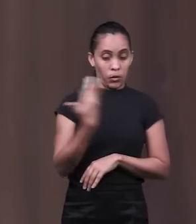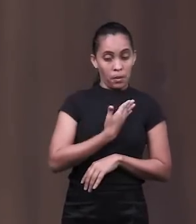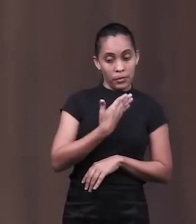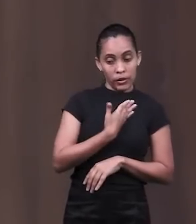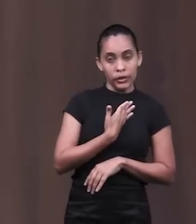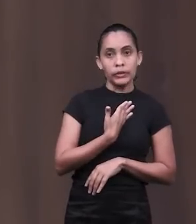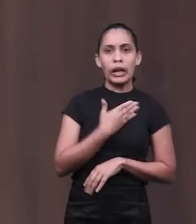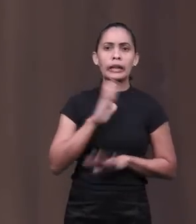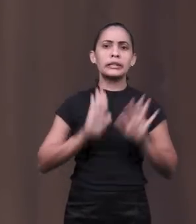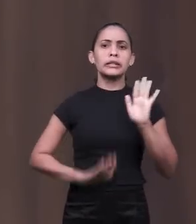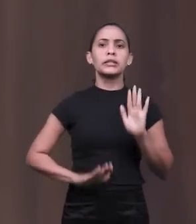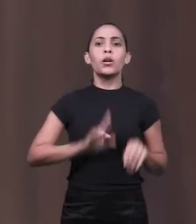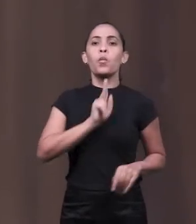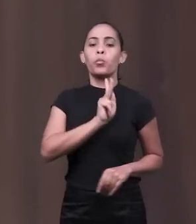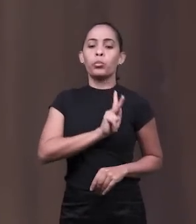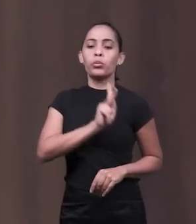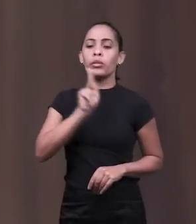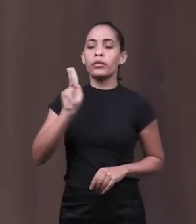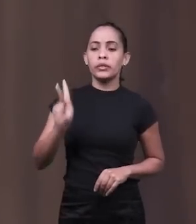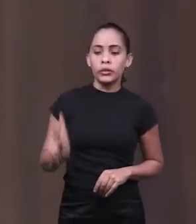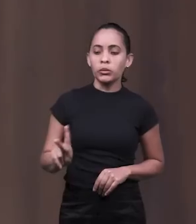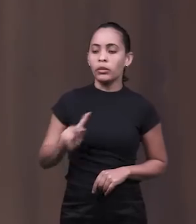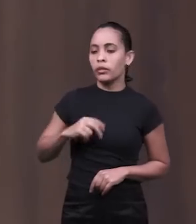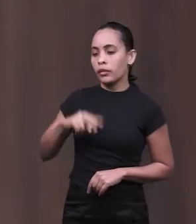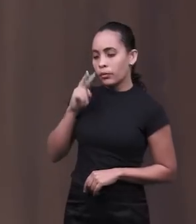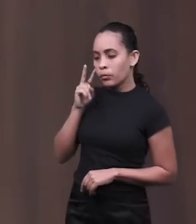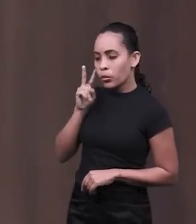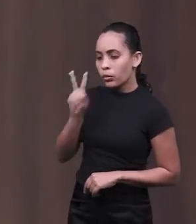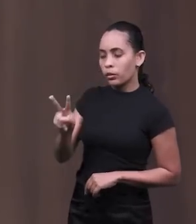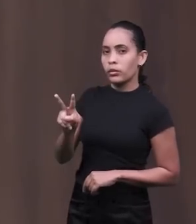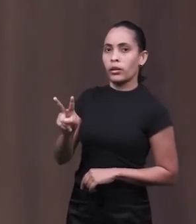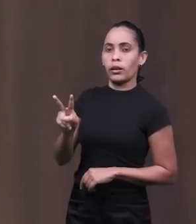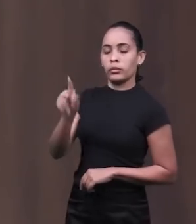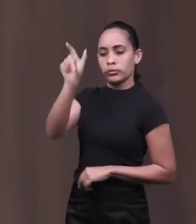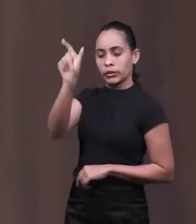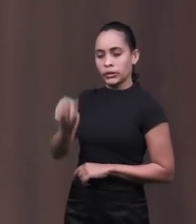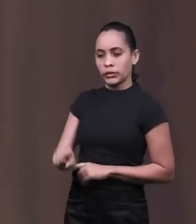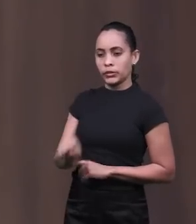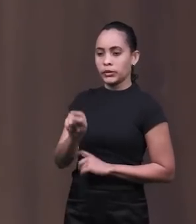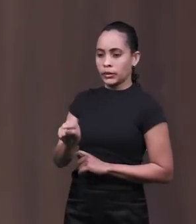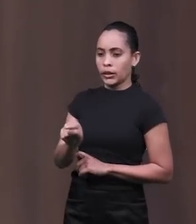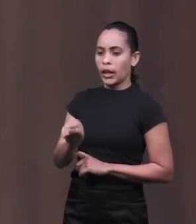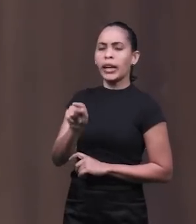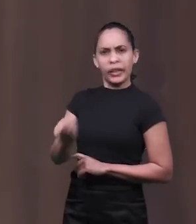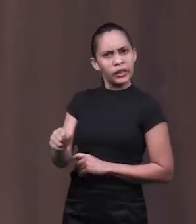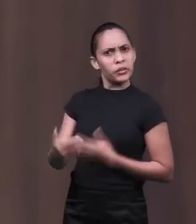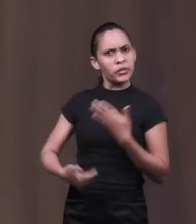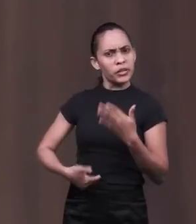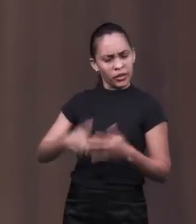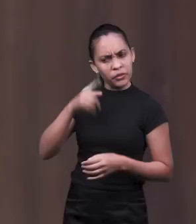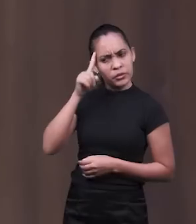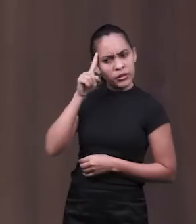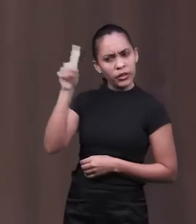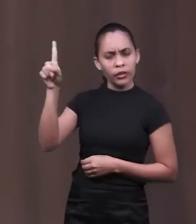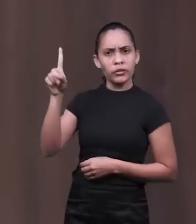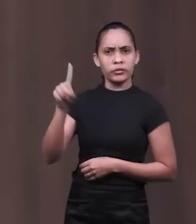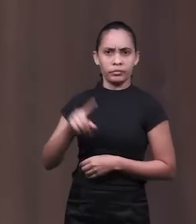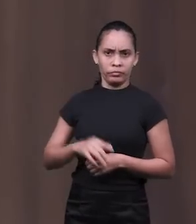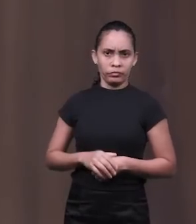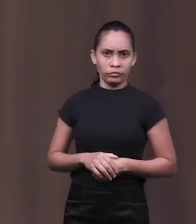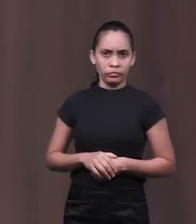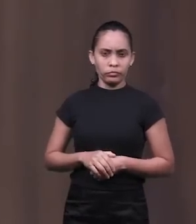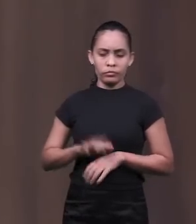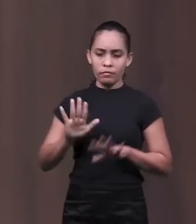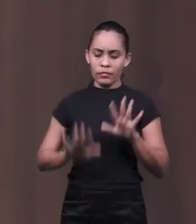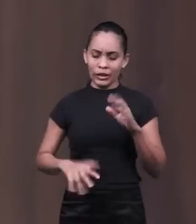colega, um amigo, às vezes até um professor, ele vai te ver, ele vai olhar para você e vai saber, olha, ele é um servo de Deus. E